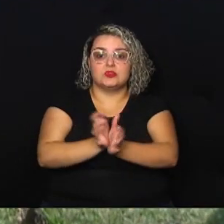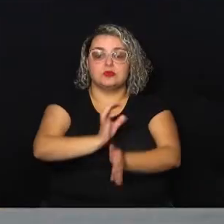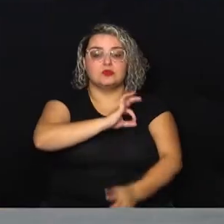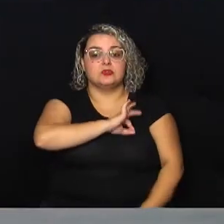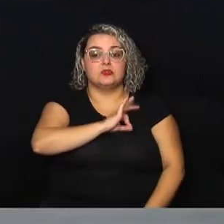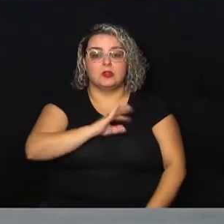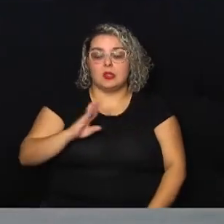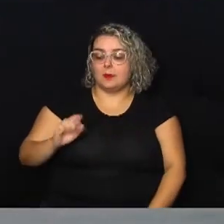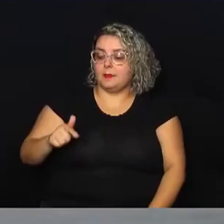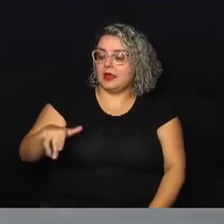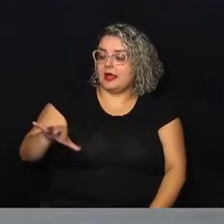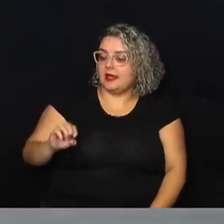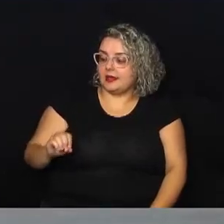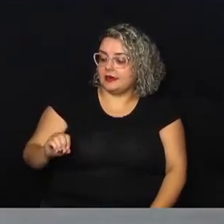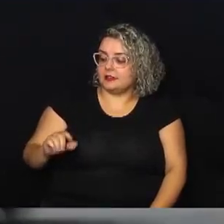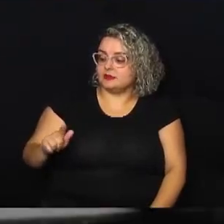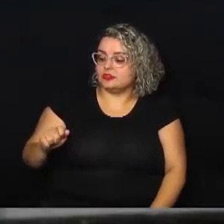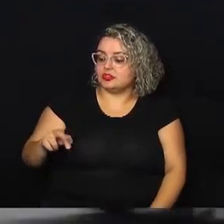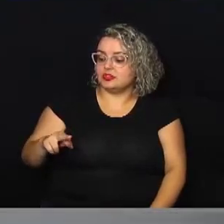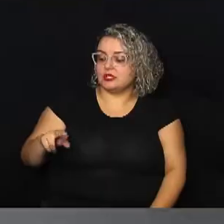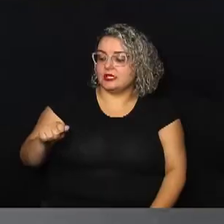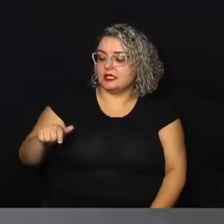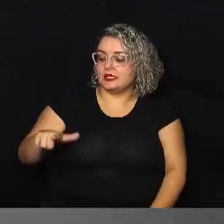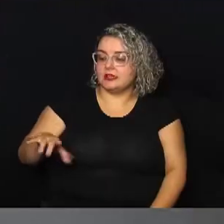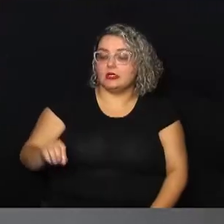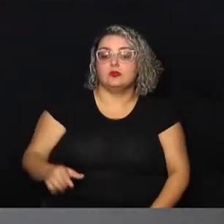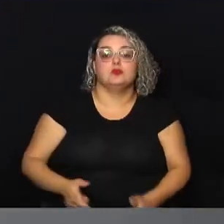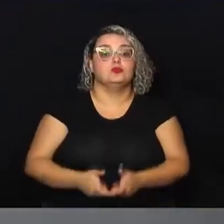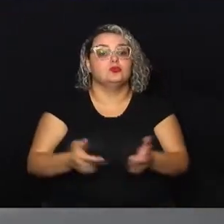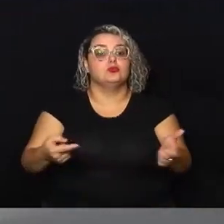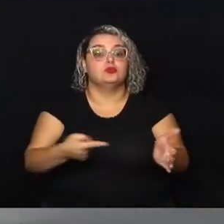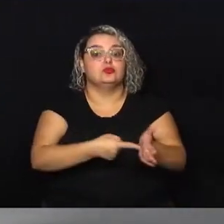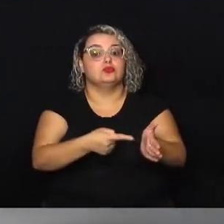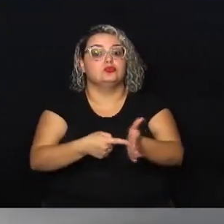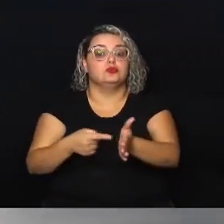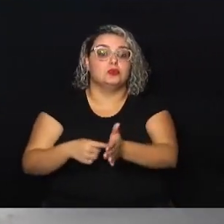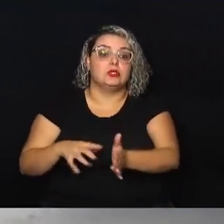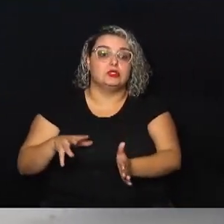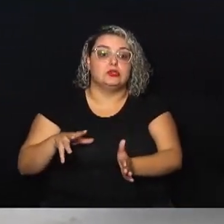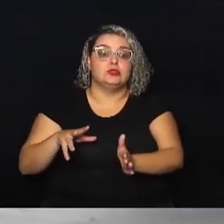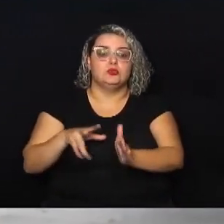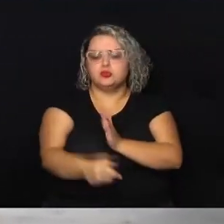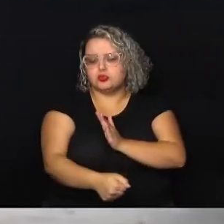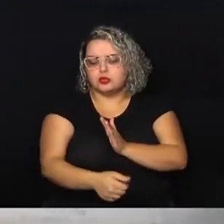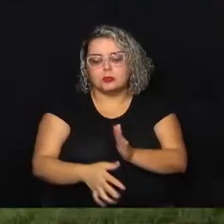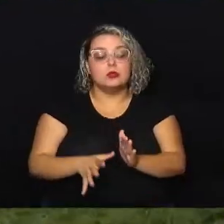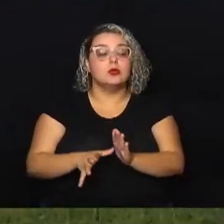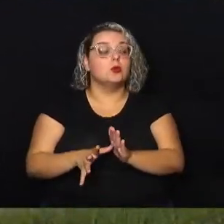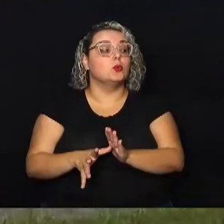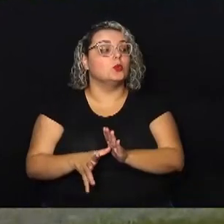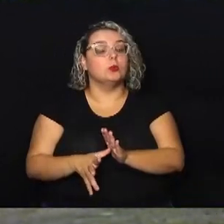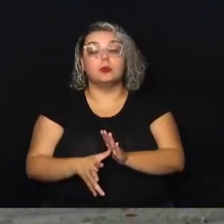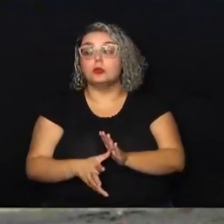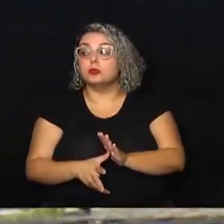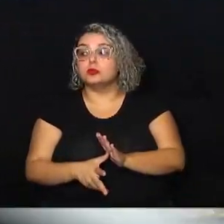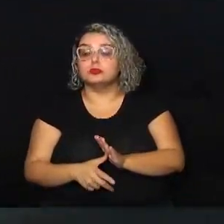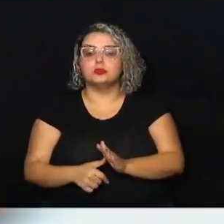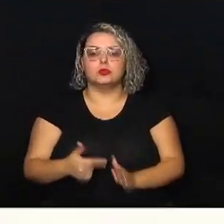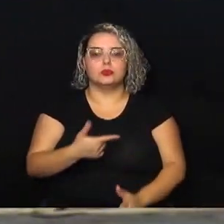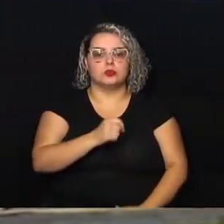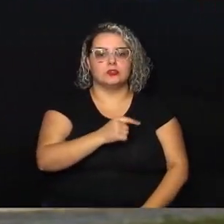Barão Geraldo, houve um aumento no número de ocorrências de roubos e furtos no local entre 2021